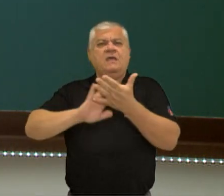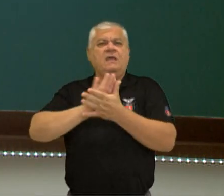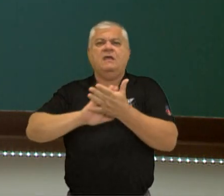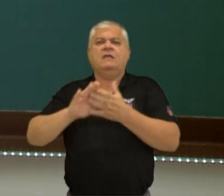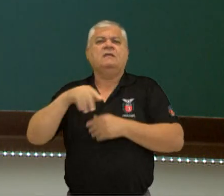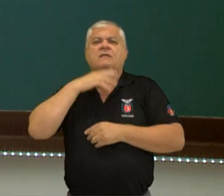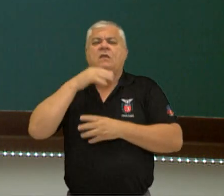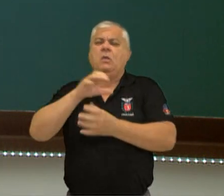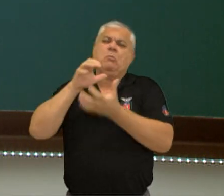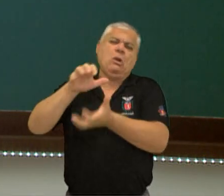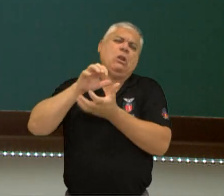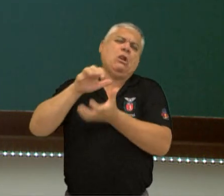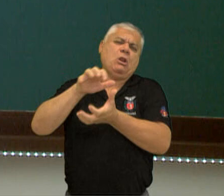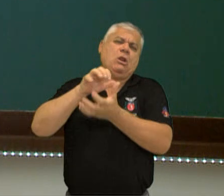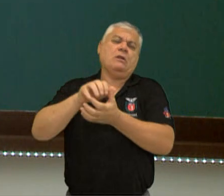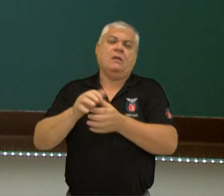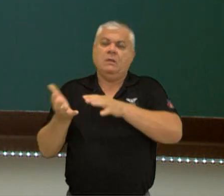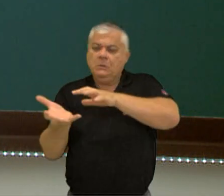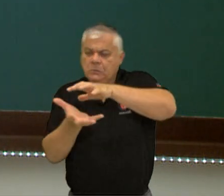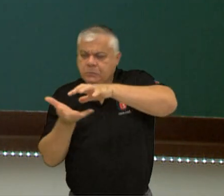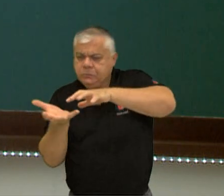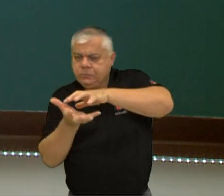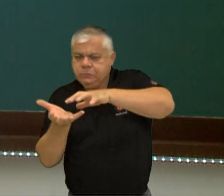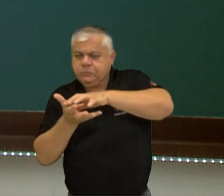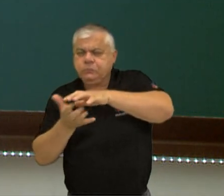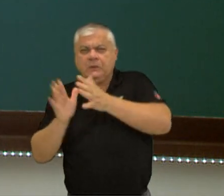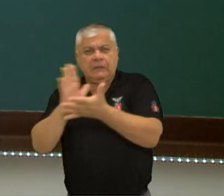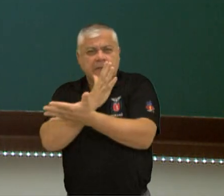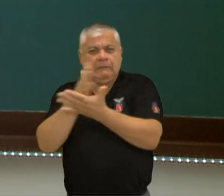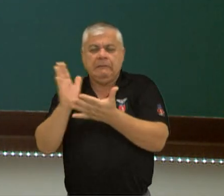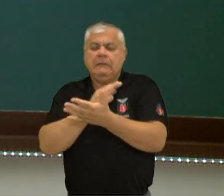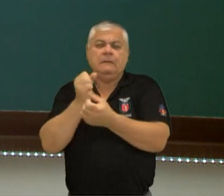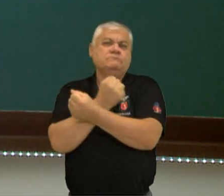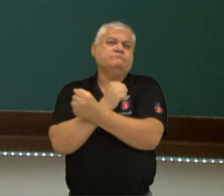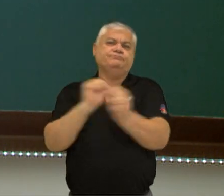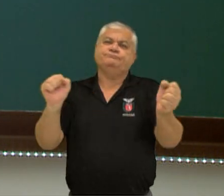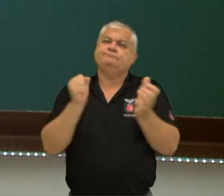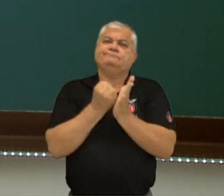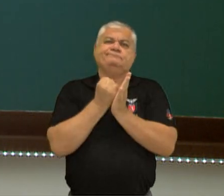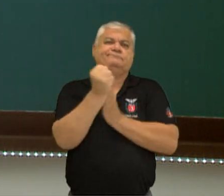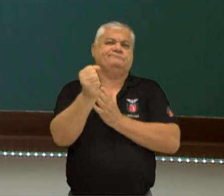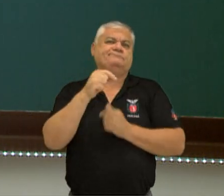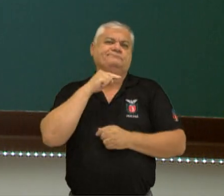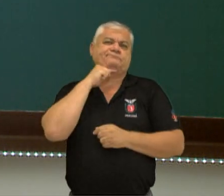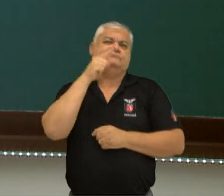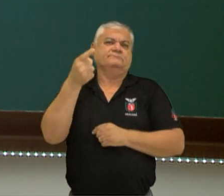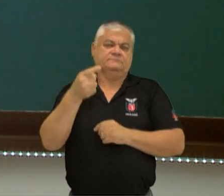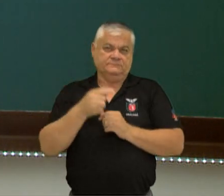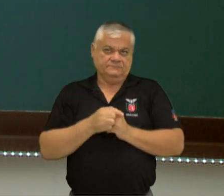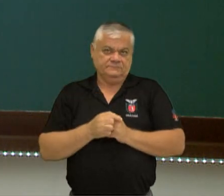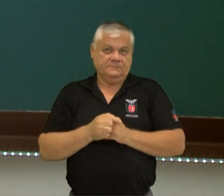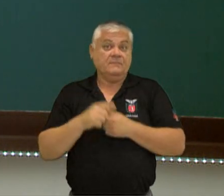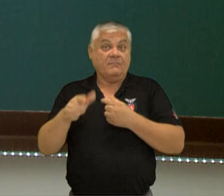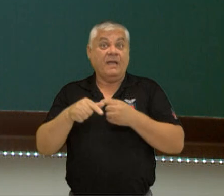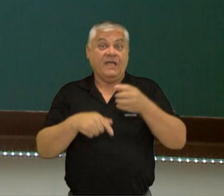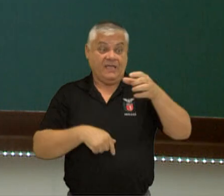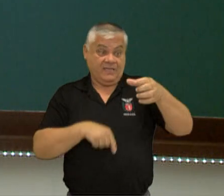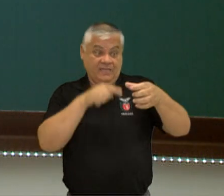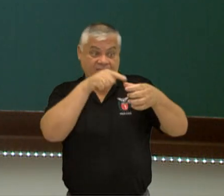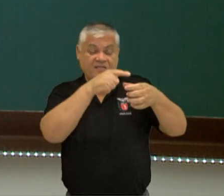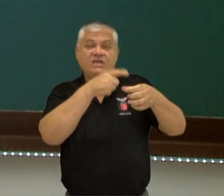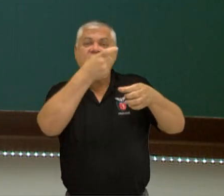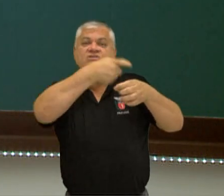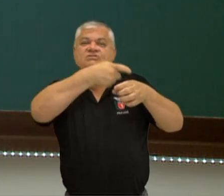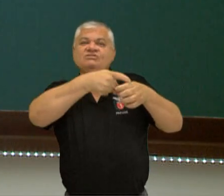eu chacoalhar ou peneirar ali, que eu não vou conseguir separar. Já nesse caso aqui, eu posso até separar os cubinhos de gelo